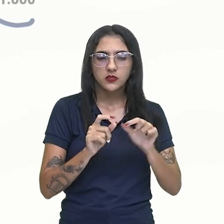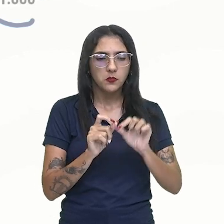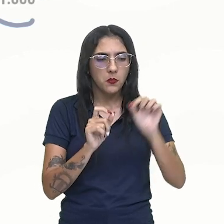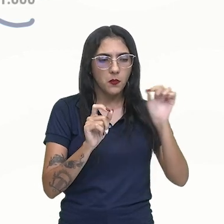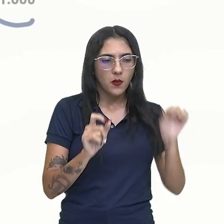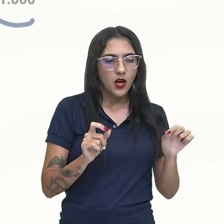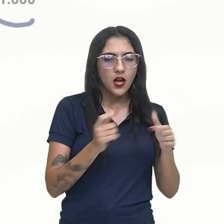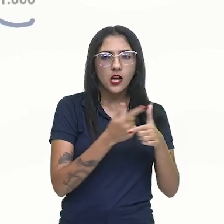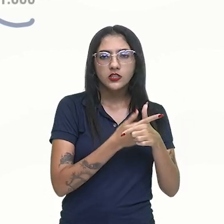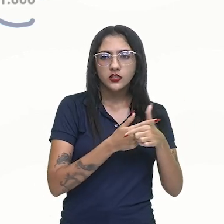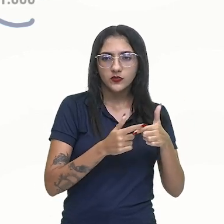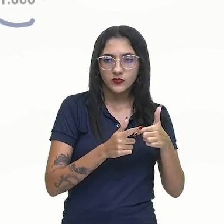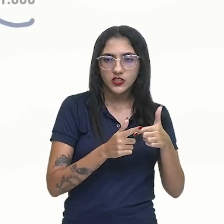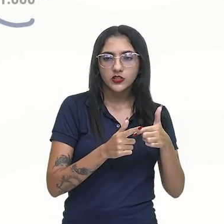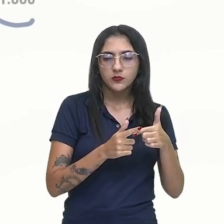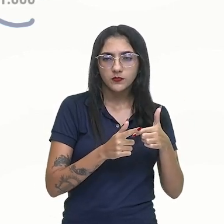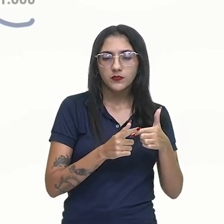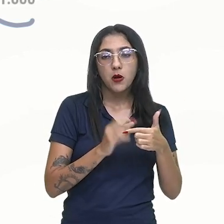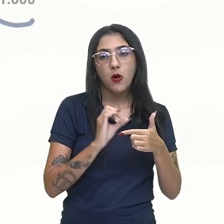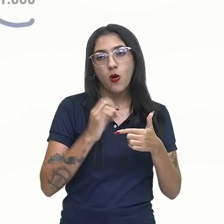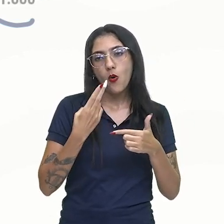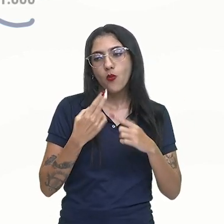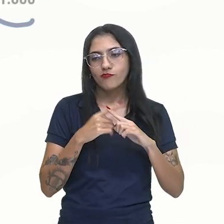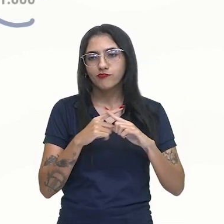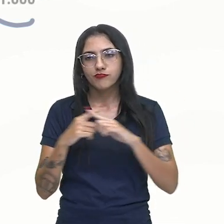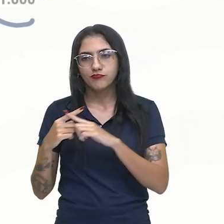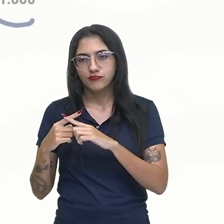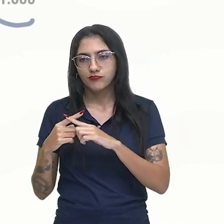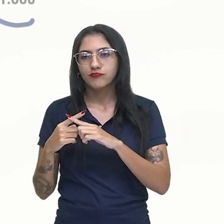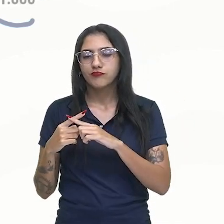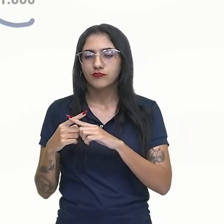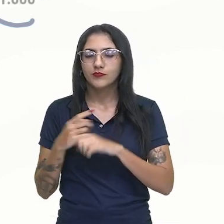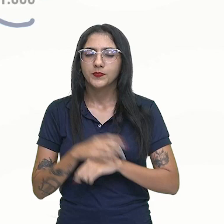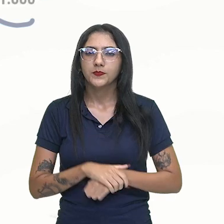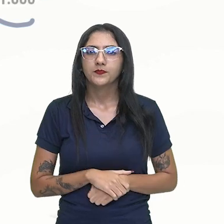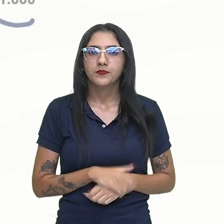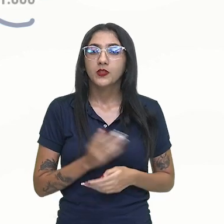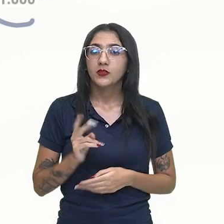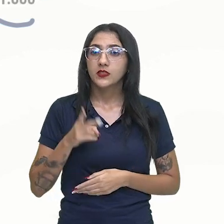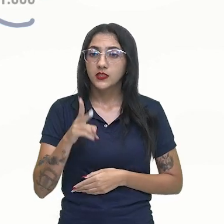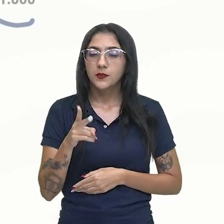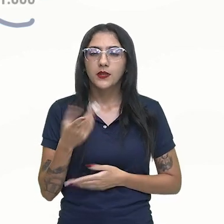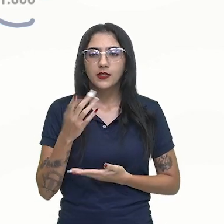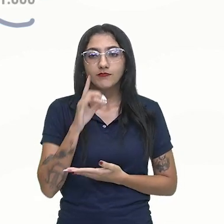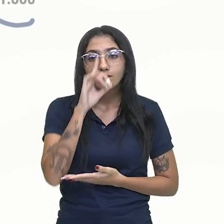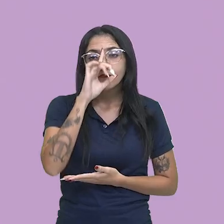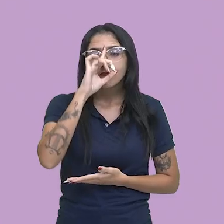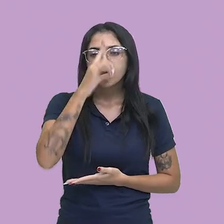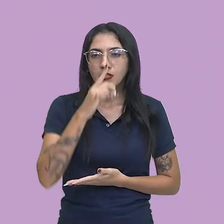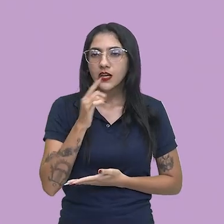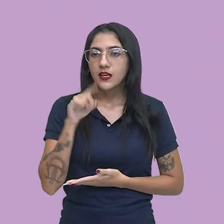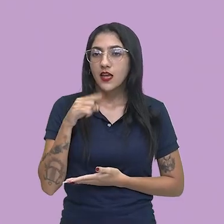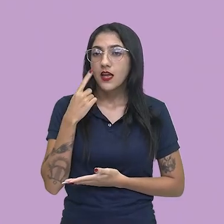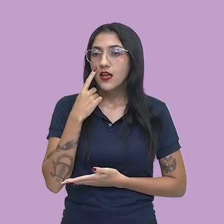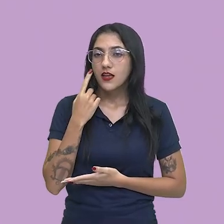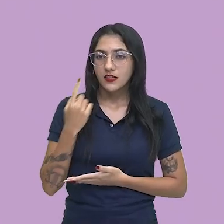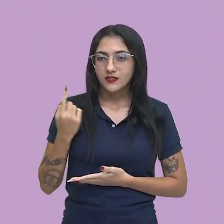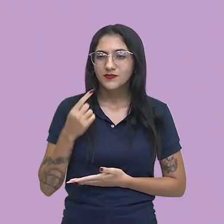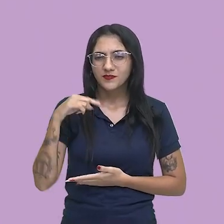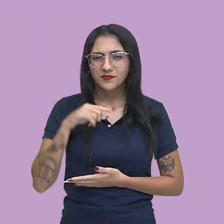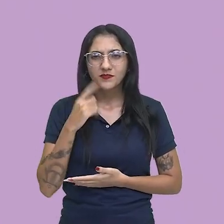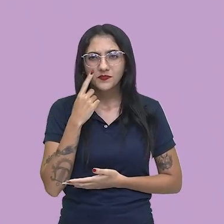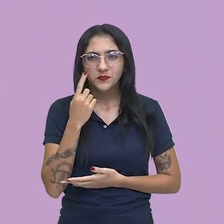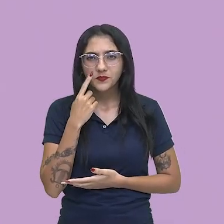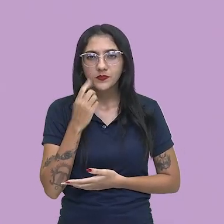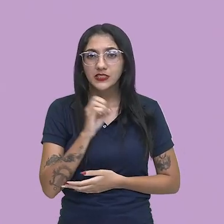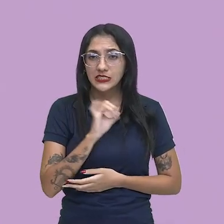alcançar, uma divisão por 1000, então uma multiplicação por 1000, tá bom? Então é sempre seguindo essa lógica, tá bom? Seguindo essa lógica, tá bom? Se eu